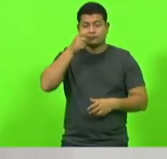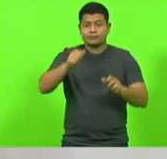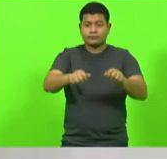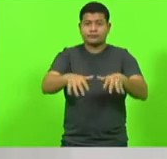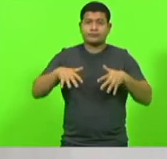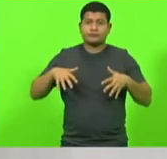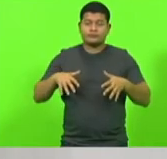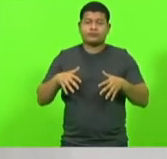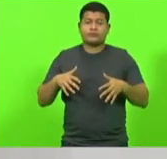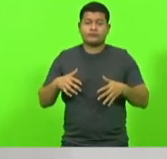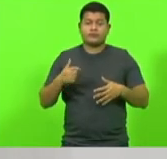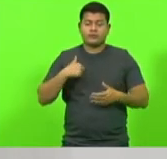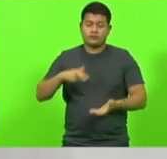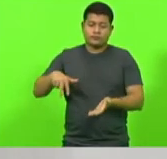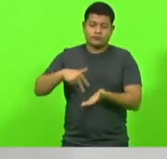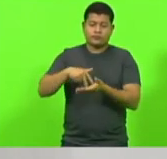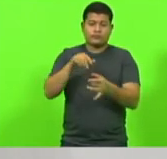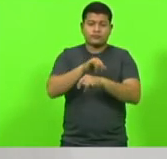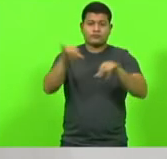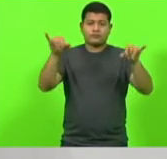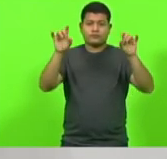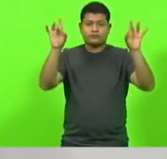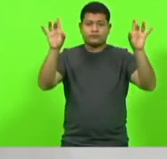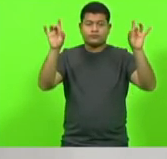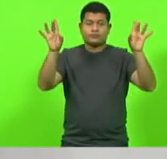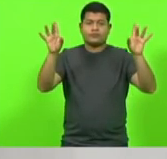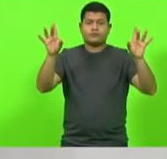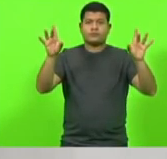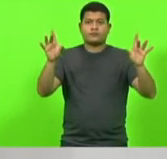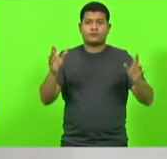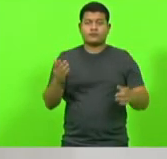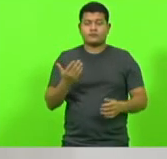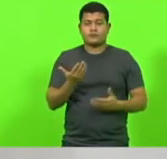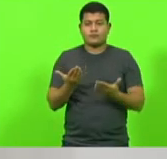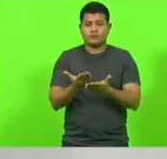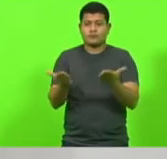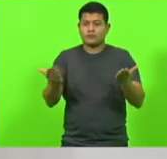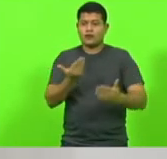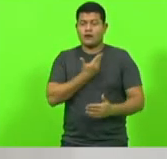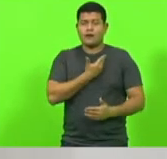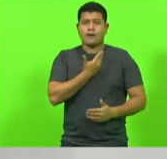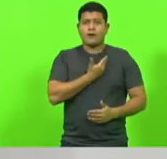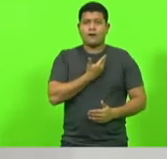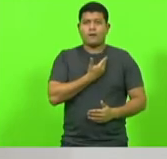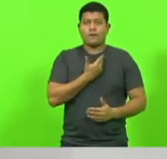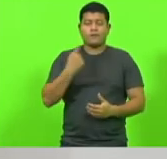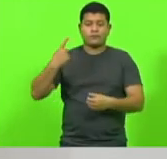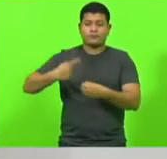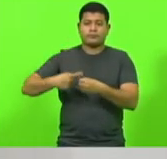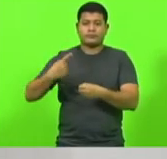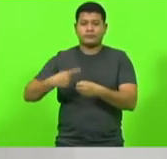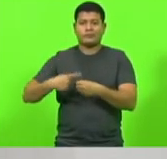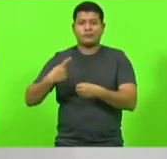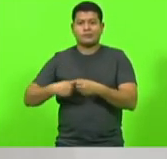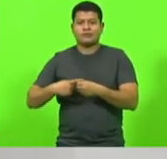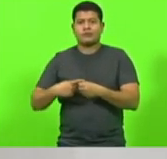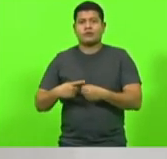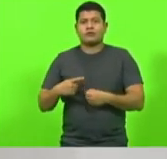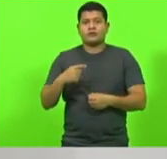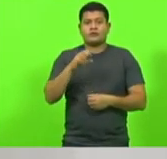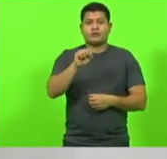um pronunciamento especial aos meus amigos do município de São